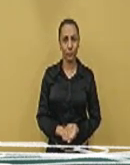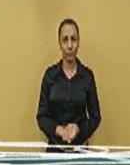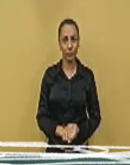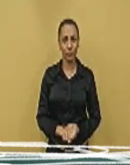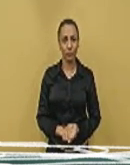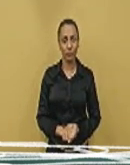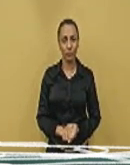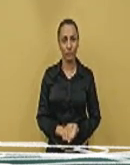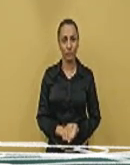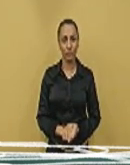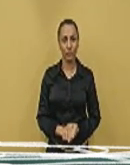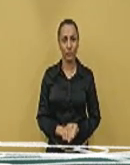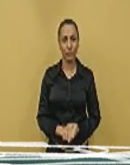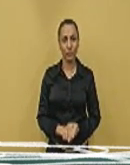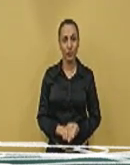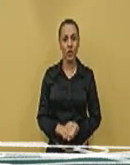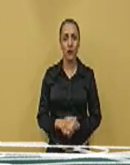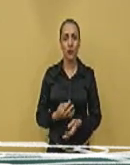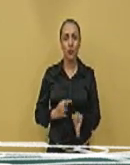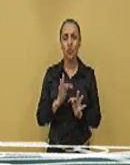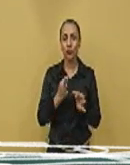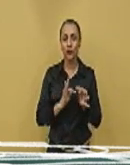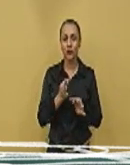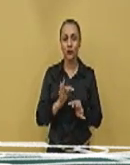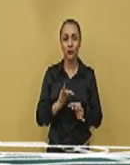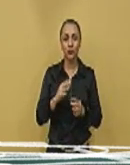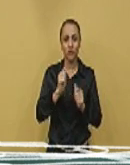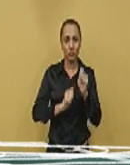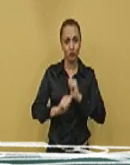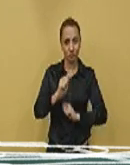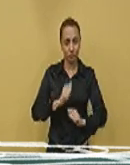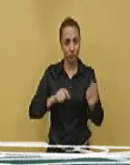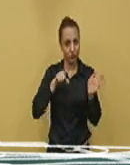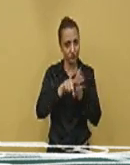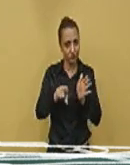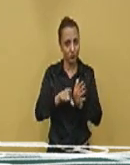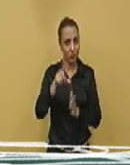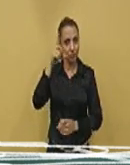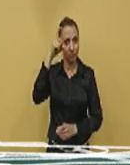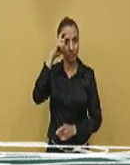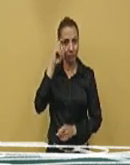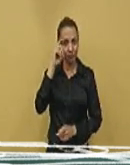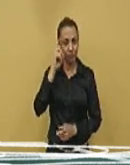O técnico administrativo Thales fará a pergunta para a professora Liane.